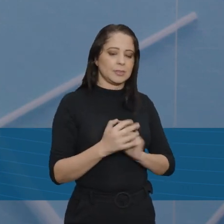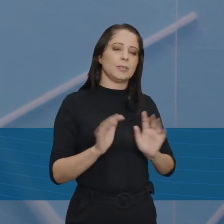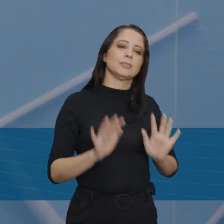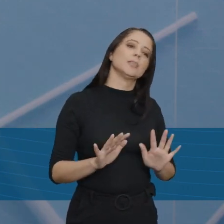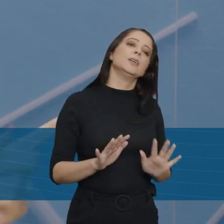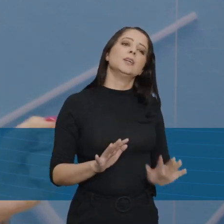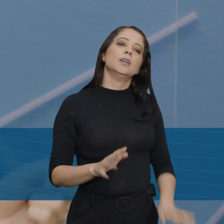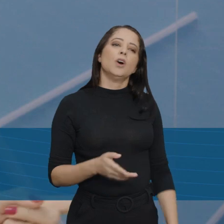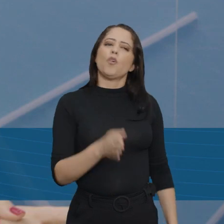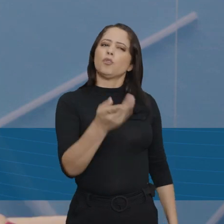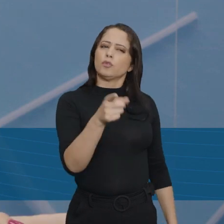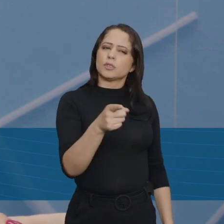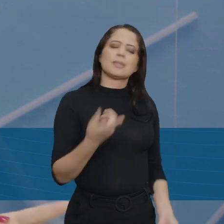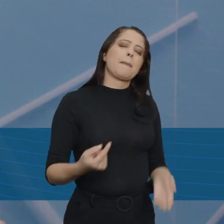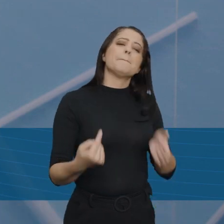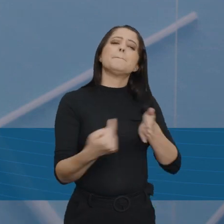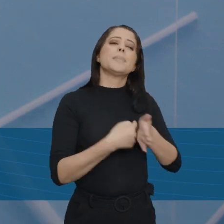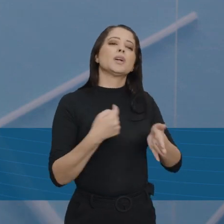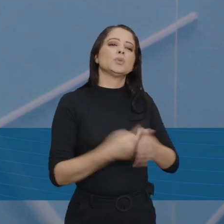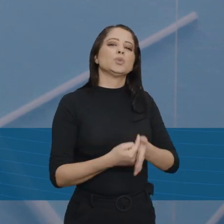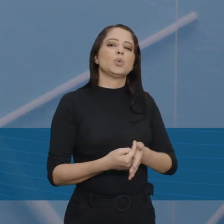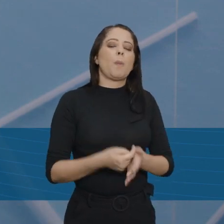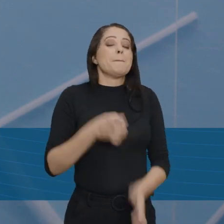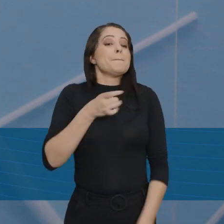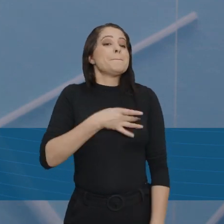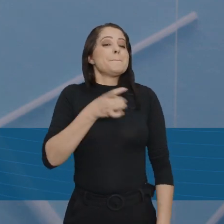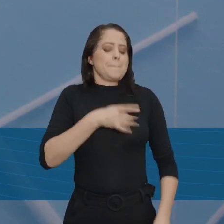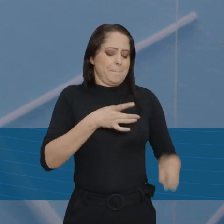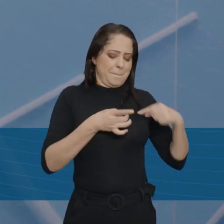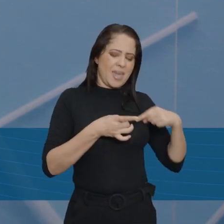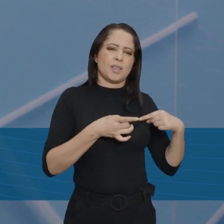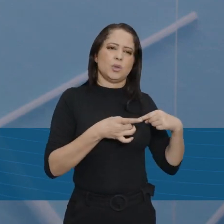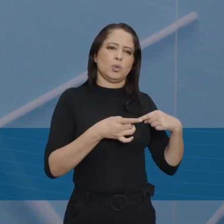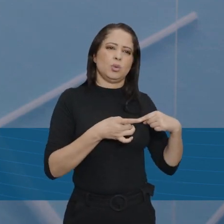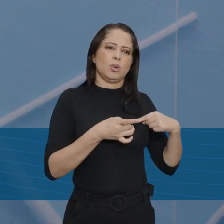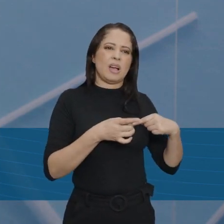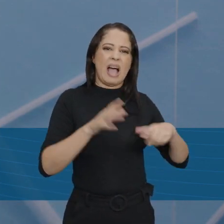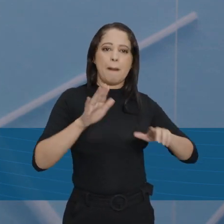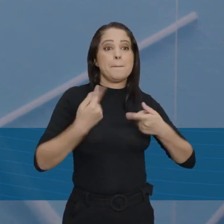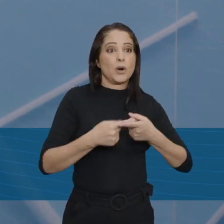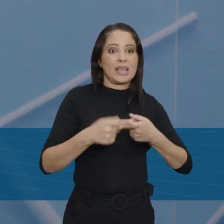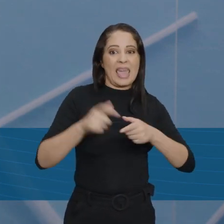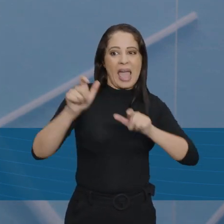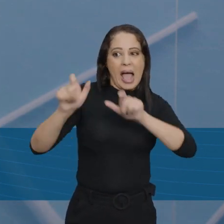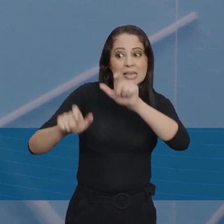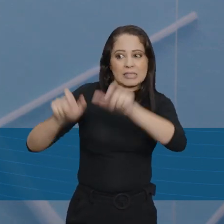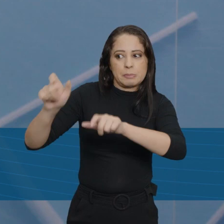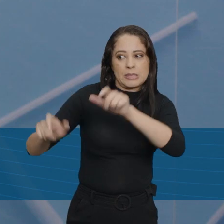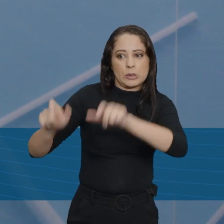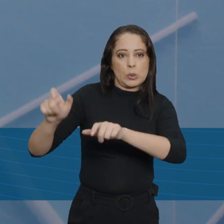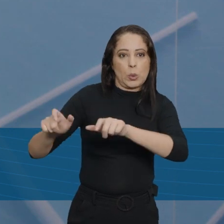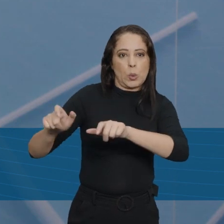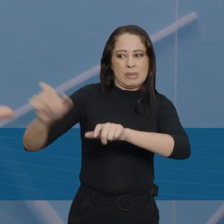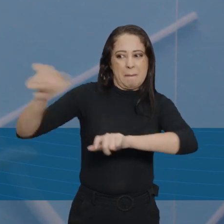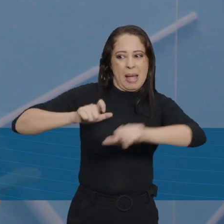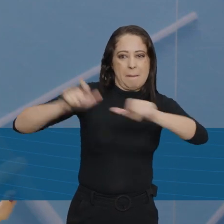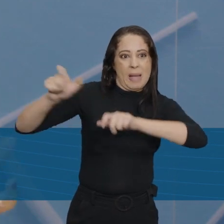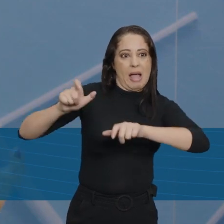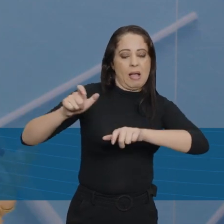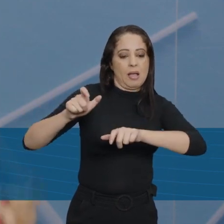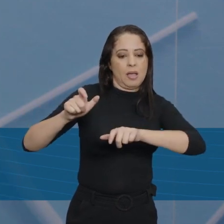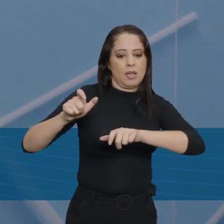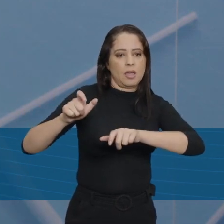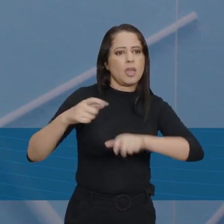só retomando, né, quando você perguntou, né, Dani, a questão do medo, né, você falou as pessoas atacam muito por medo,